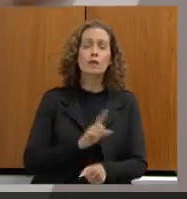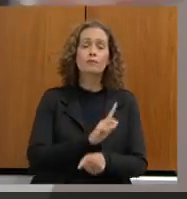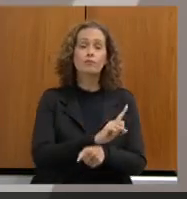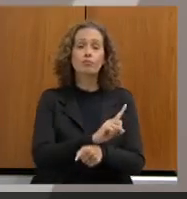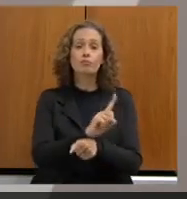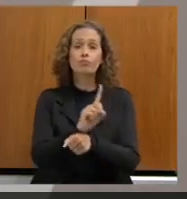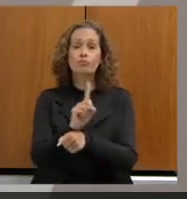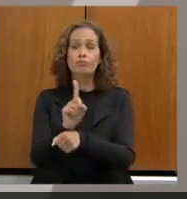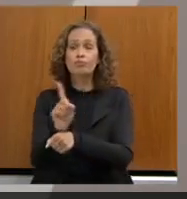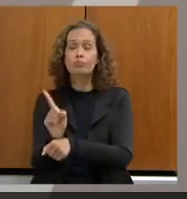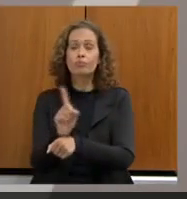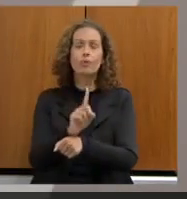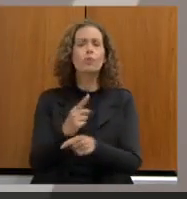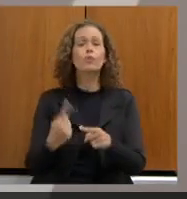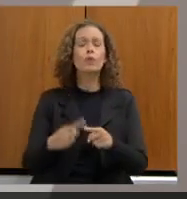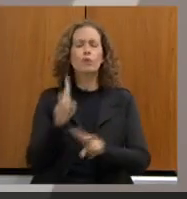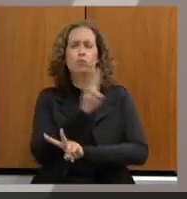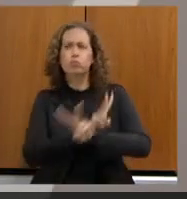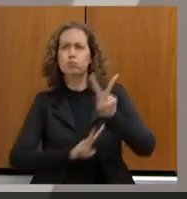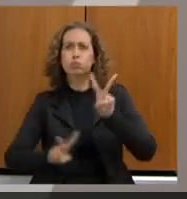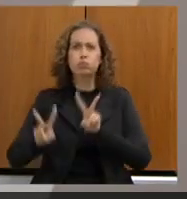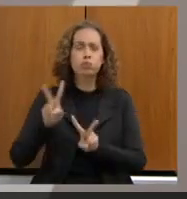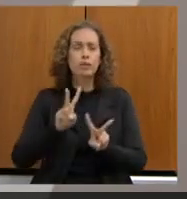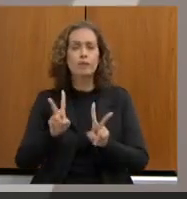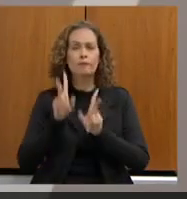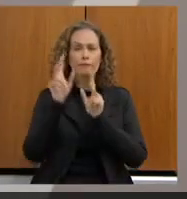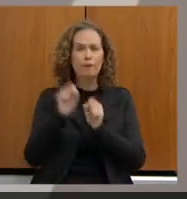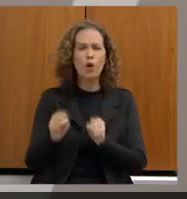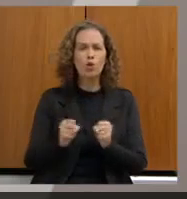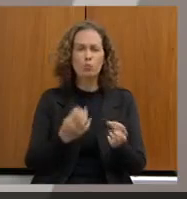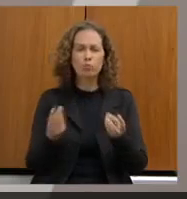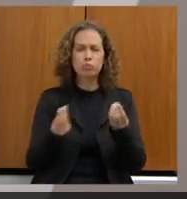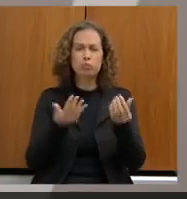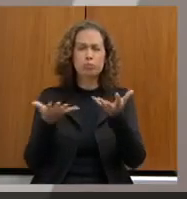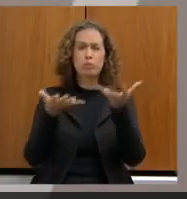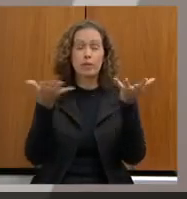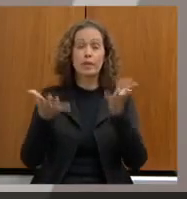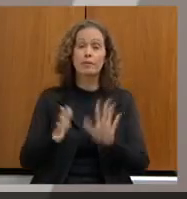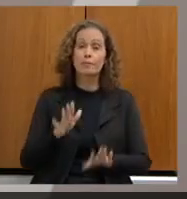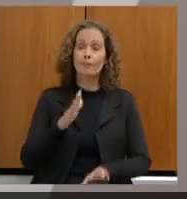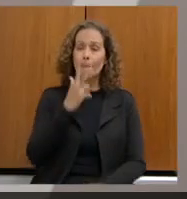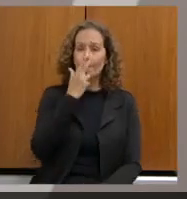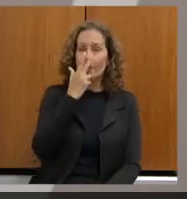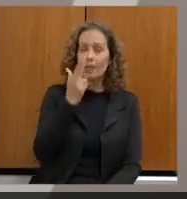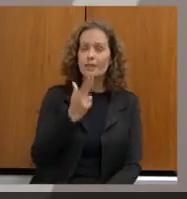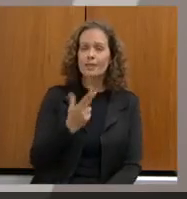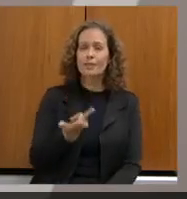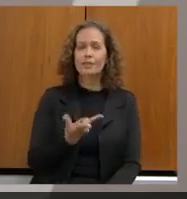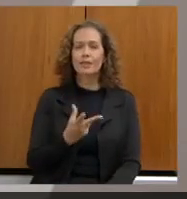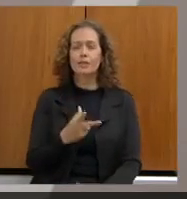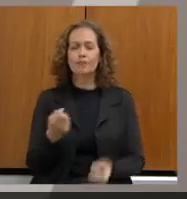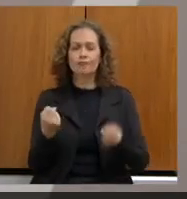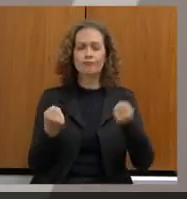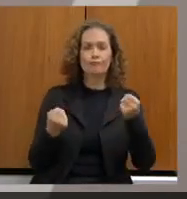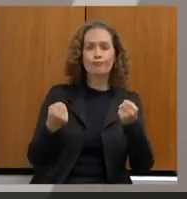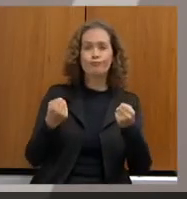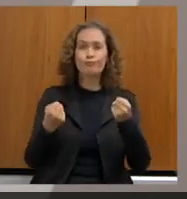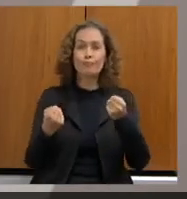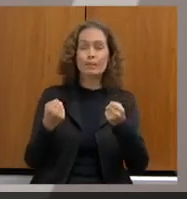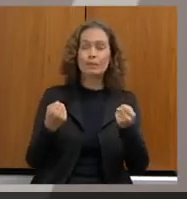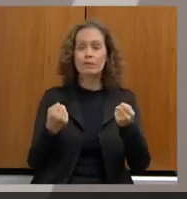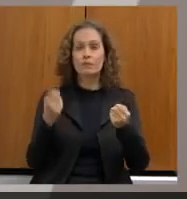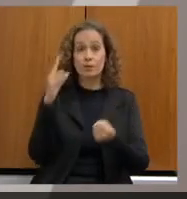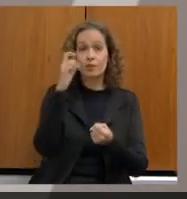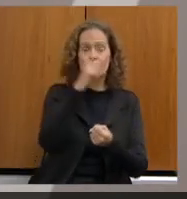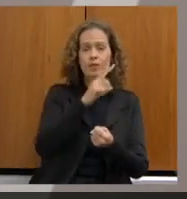caminhonete tanto vento lateral e forte e subiu Muita poeira lhe parece vai ter te escutado um pouco piloto Graças a Deus não teve danos